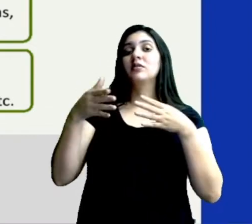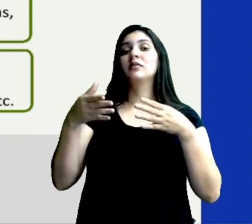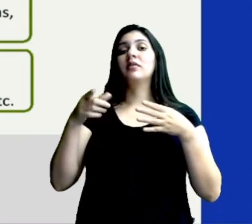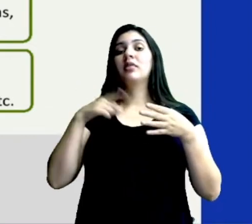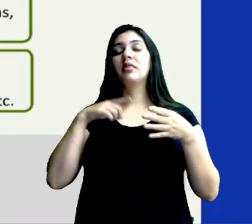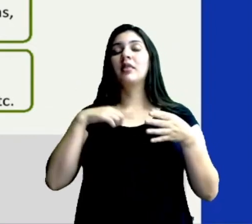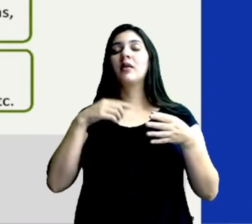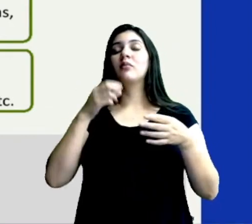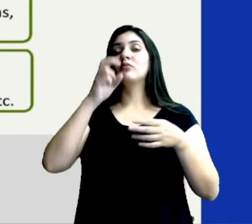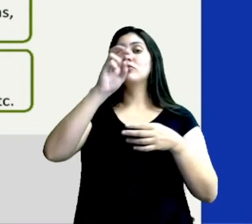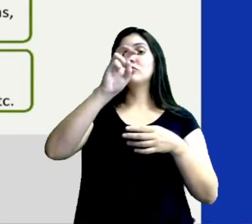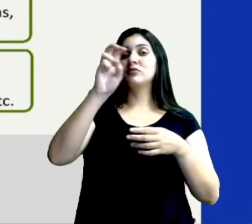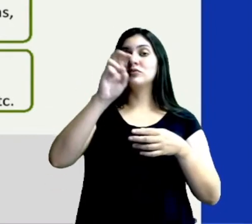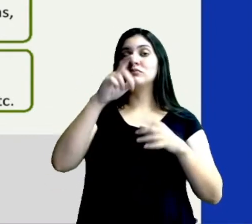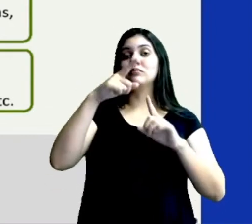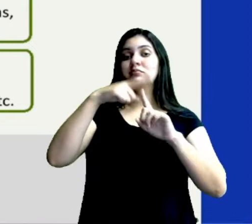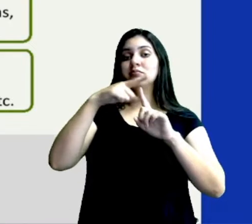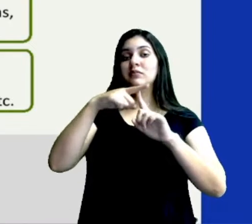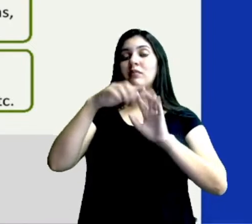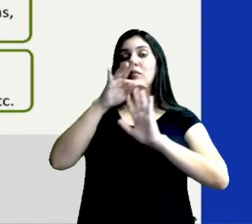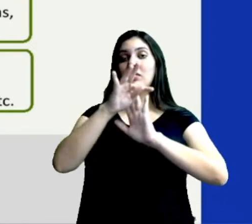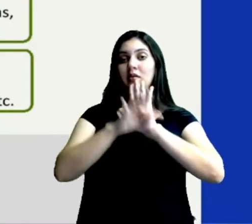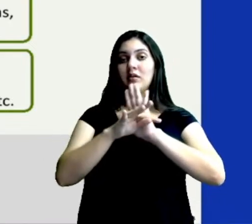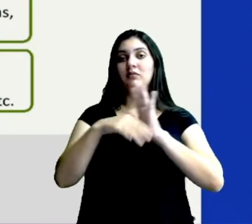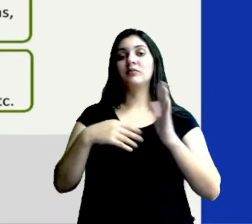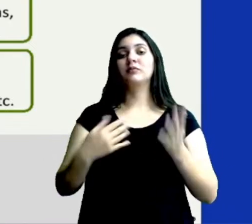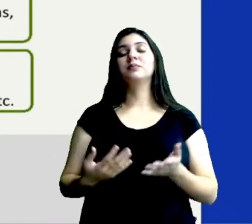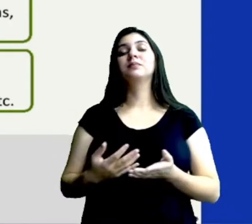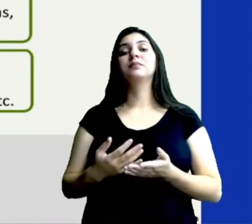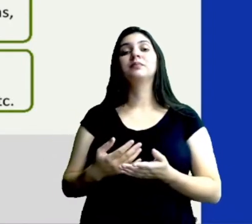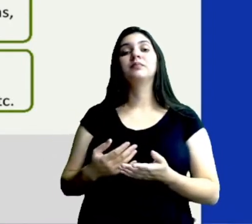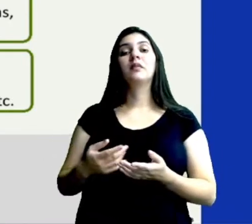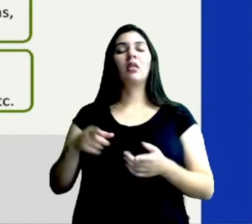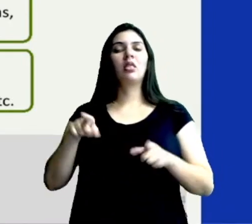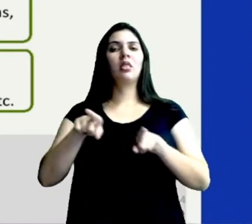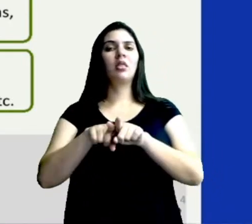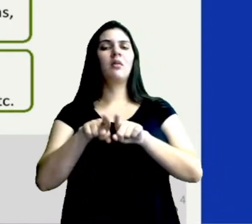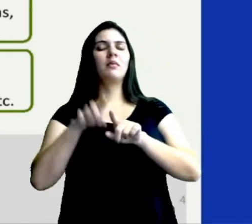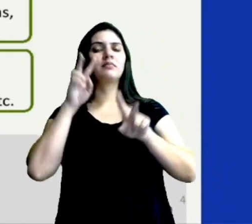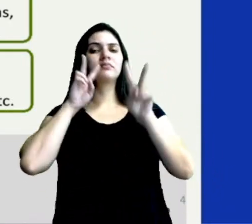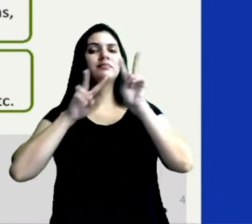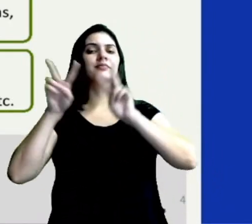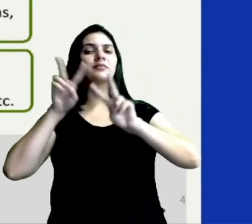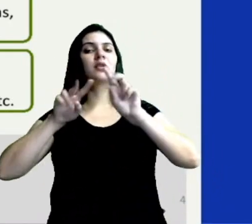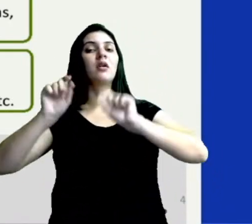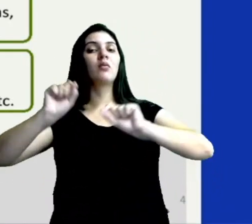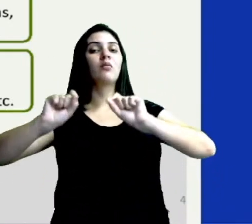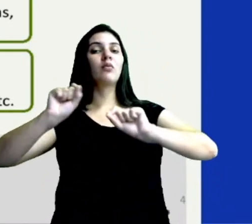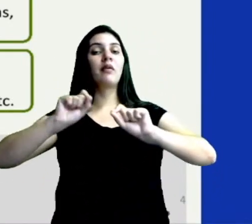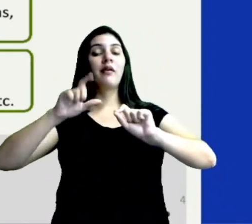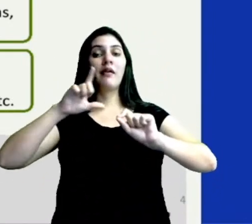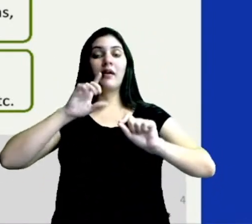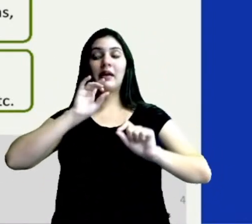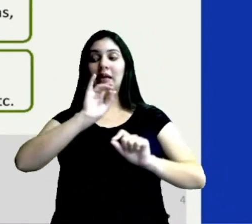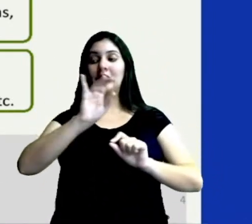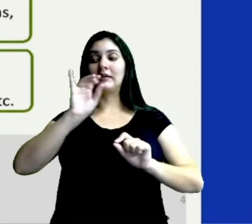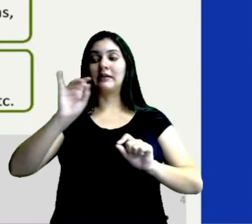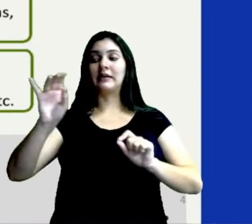os 5 tipos de texto. E aqui, a gente também vai ver, em cada balãozinho